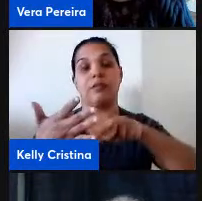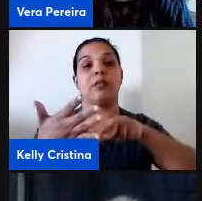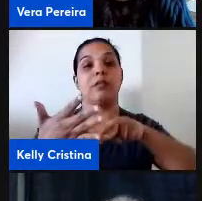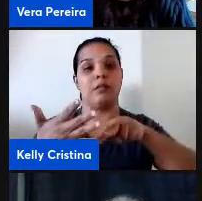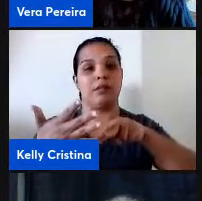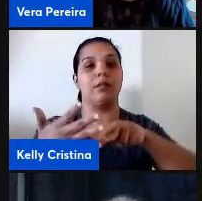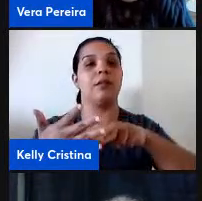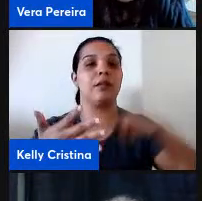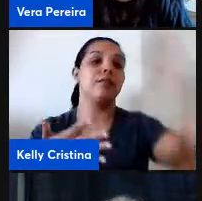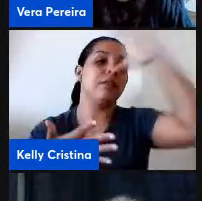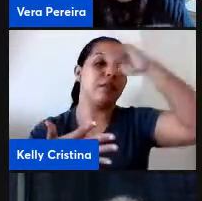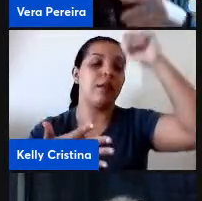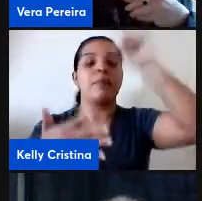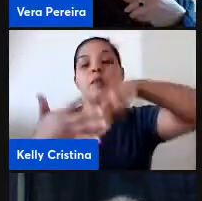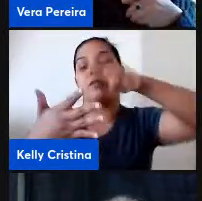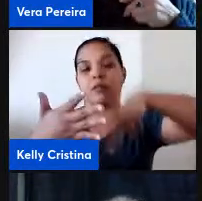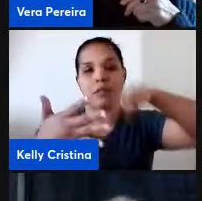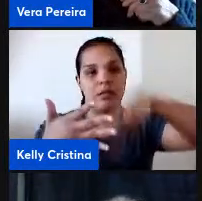gente aprende a ler.